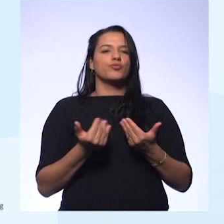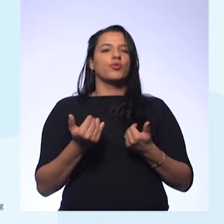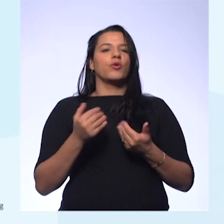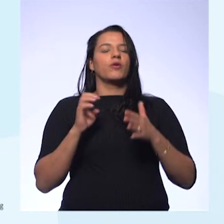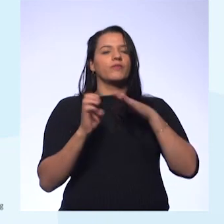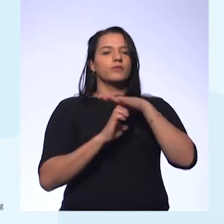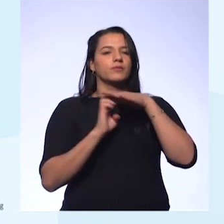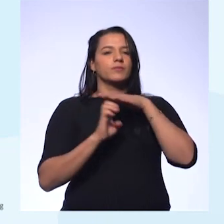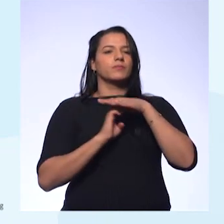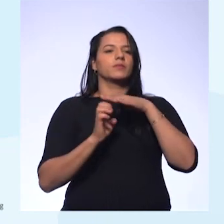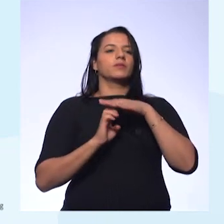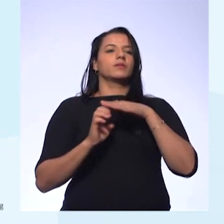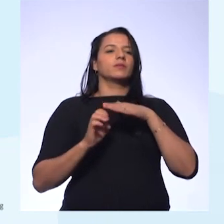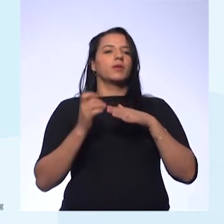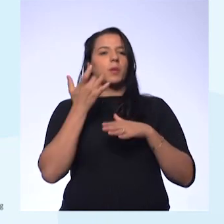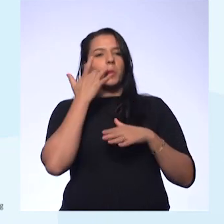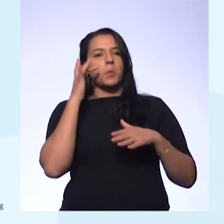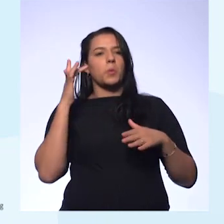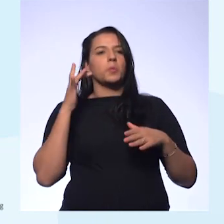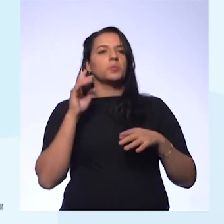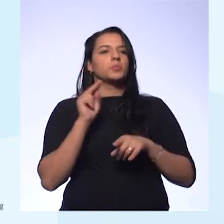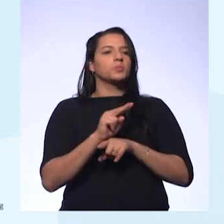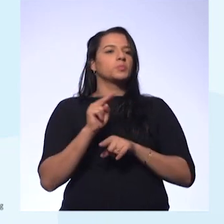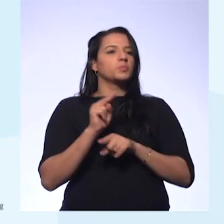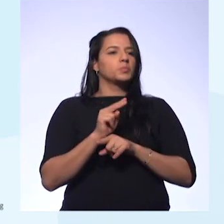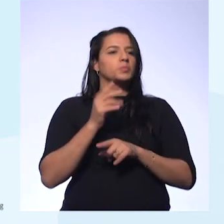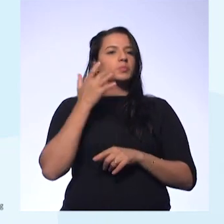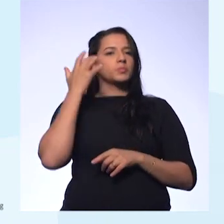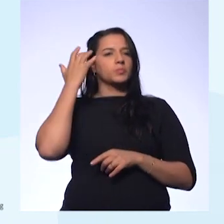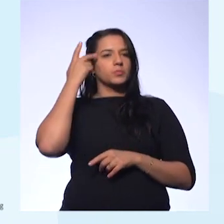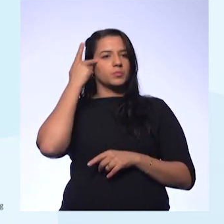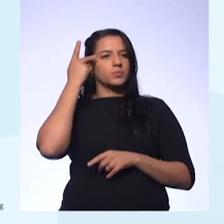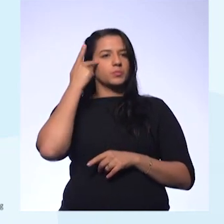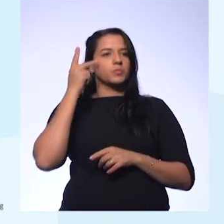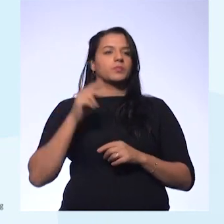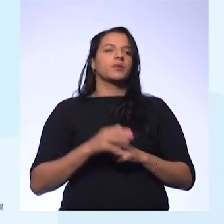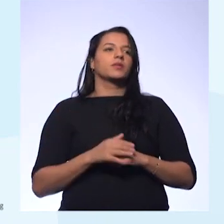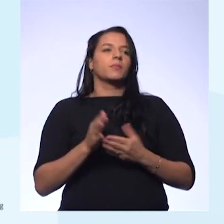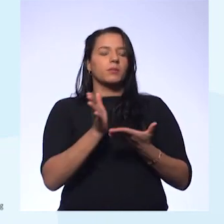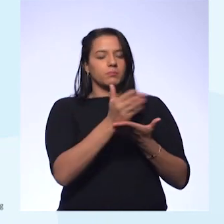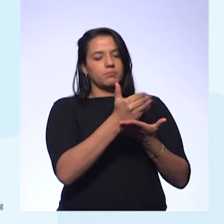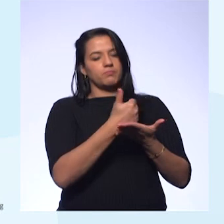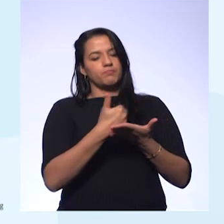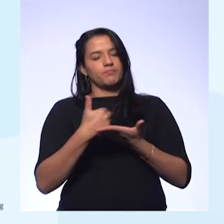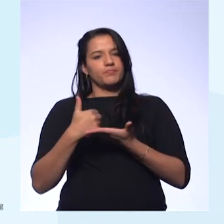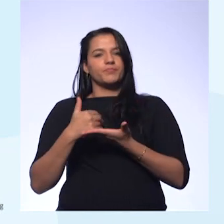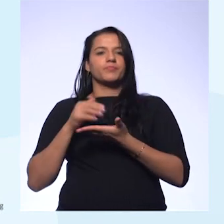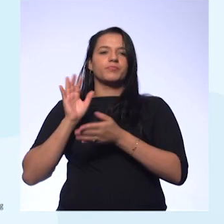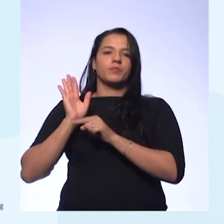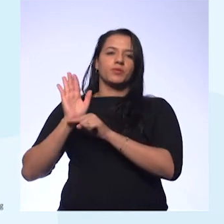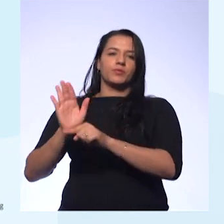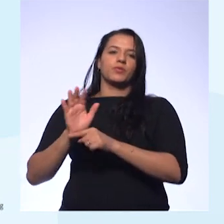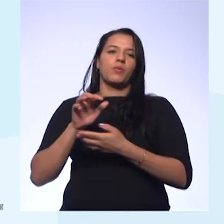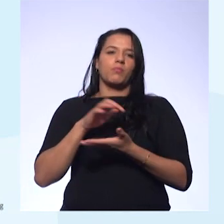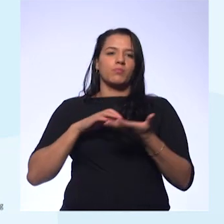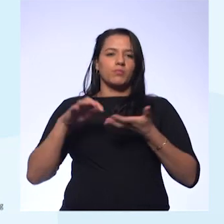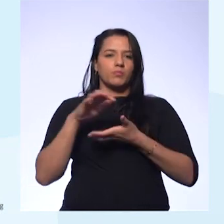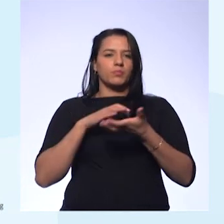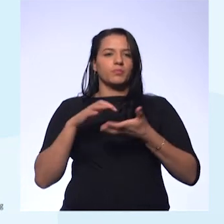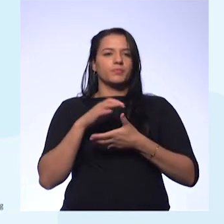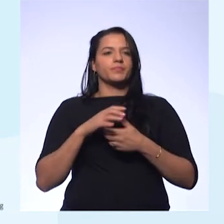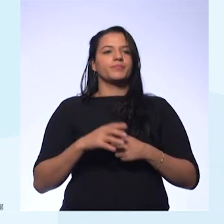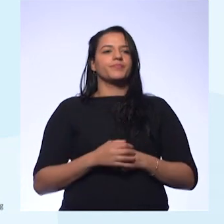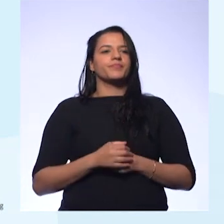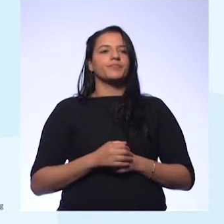lá a campanha Ouro para o Bem de São Paulo, né, para angariar dinheiro para esse movimento. E nós tivemos um